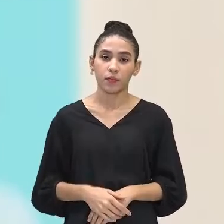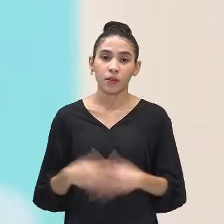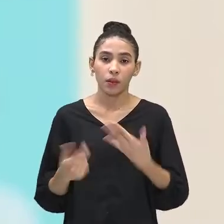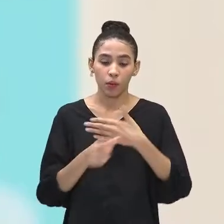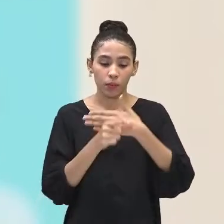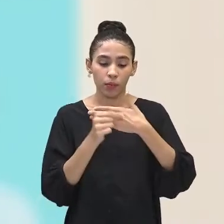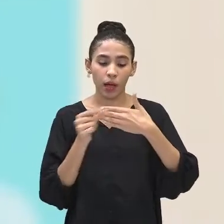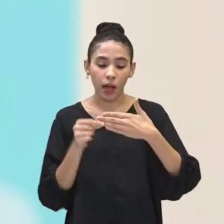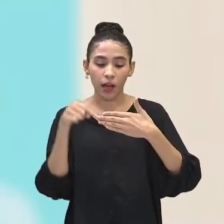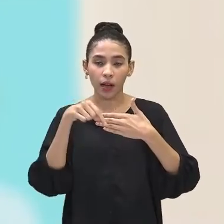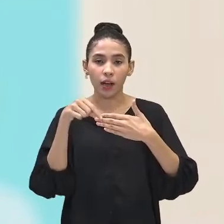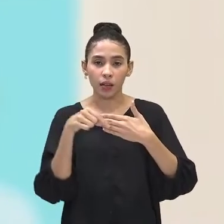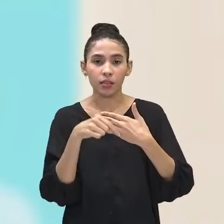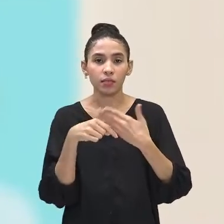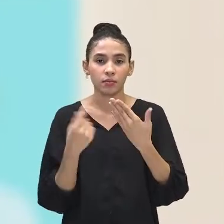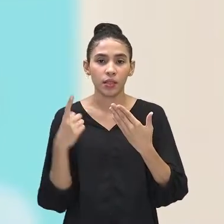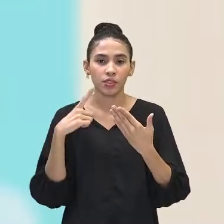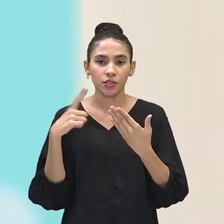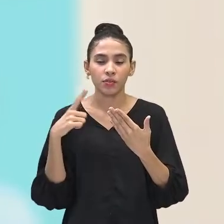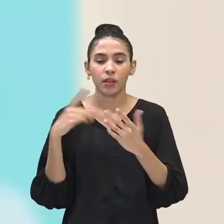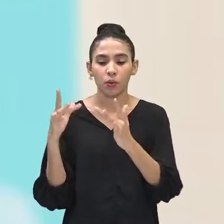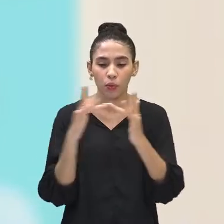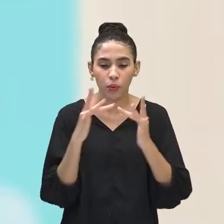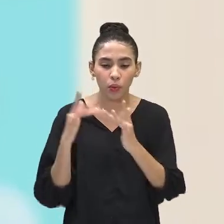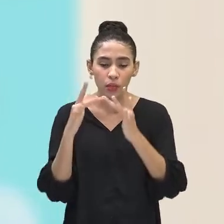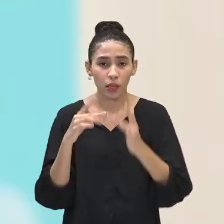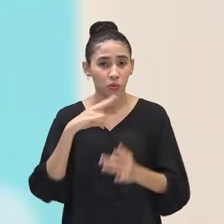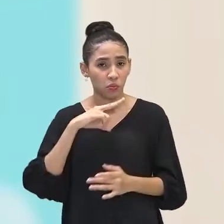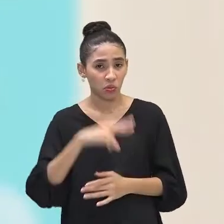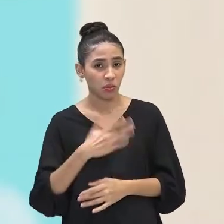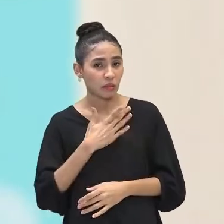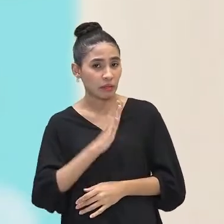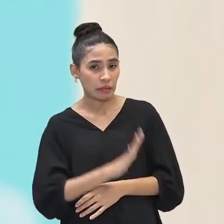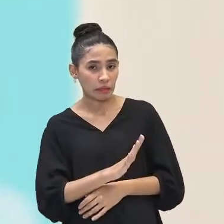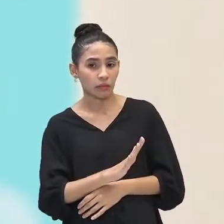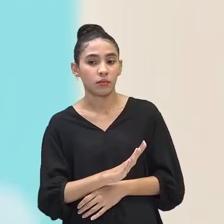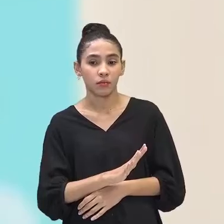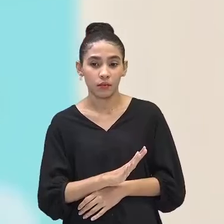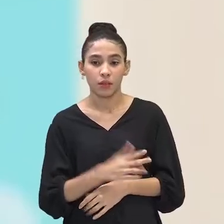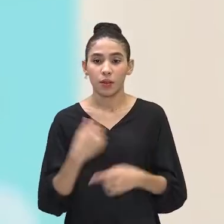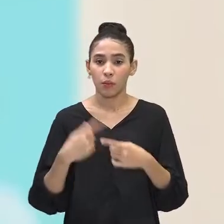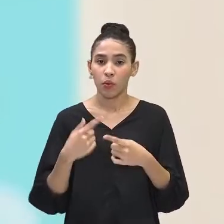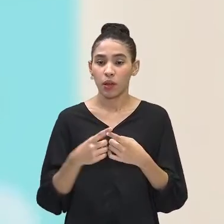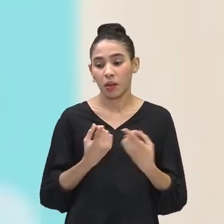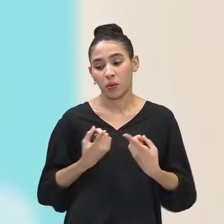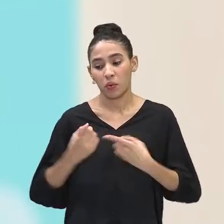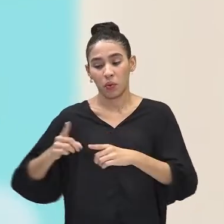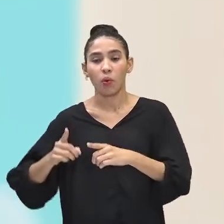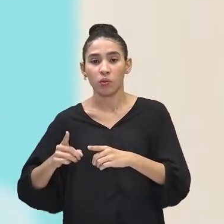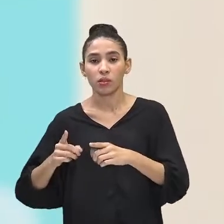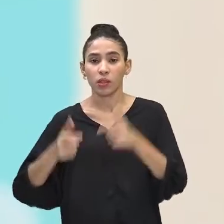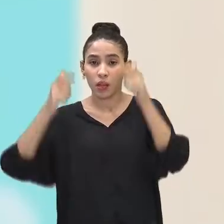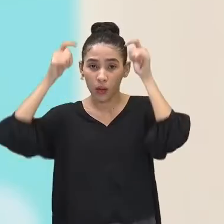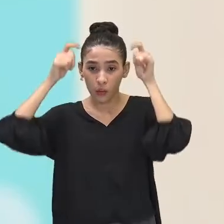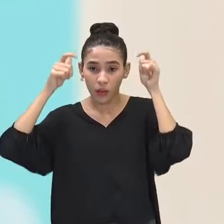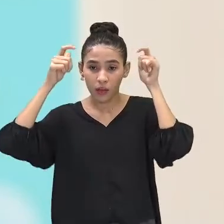se envolveram nessa situação, Portugal não gostou muito, não é? Porque, afinal, estavam indo contra a coroa portuguesa. Então, muitos